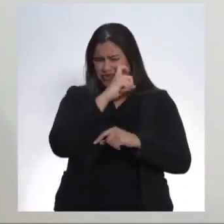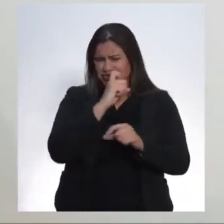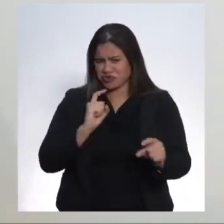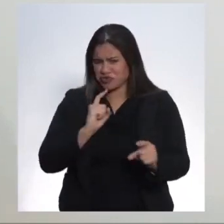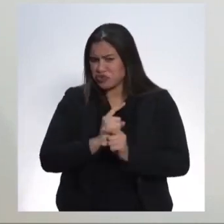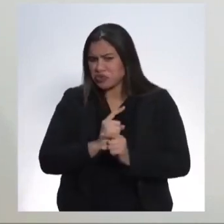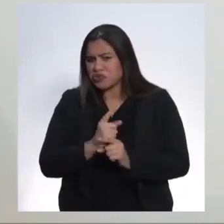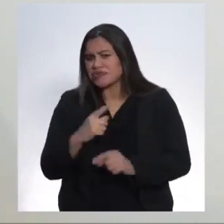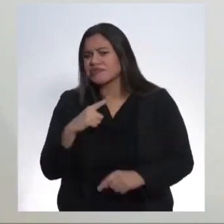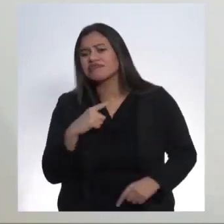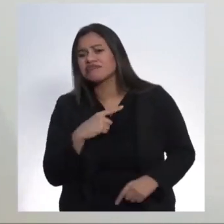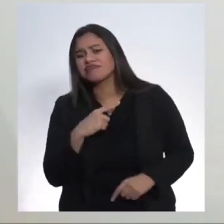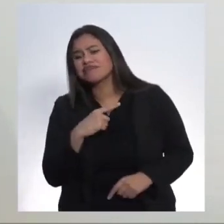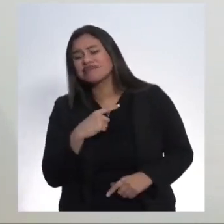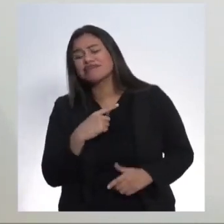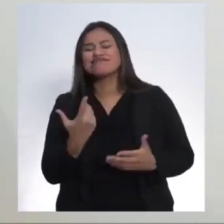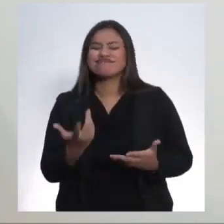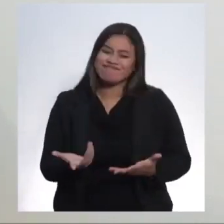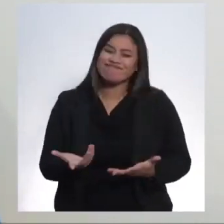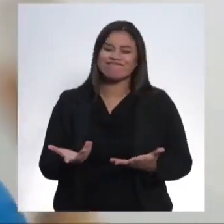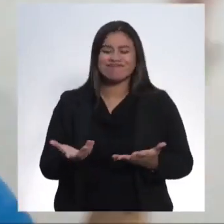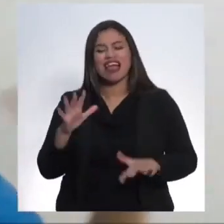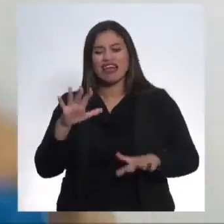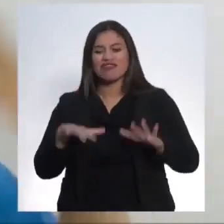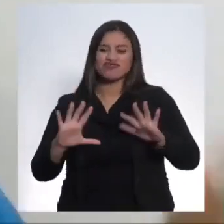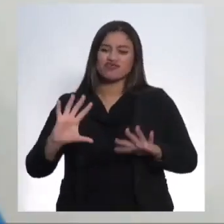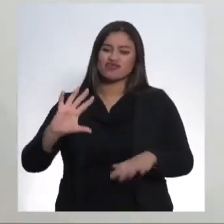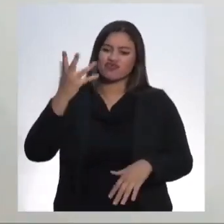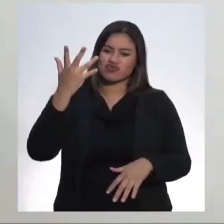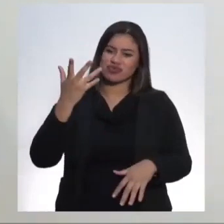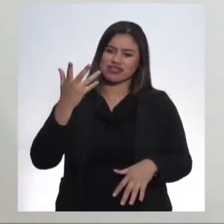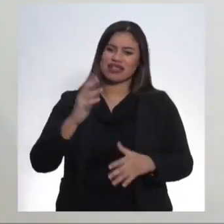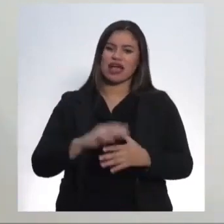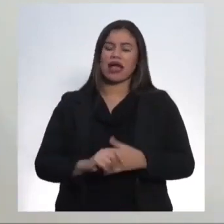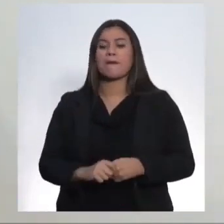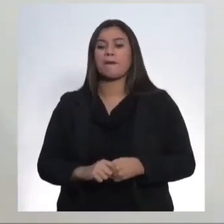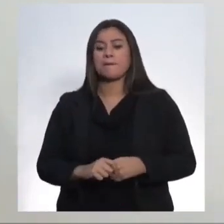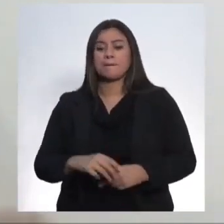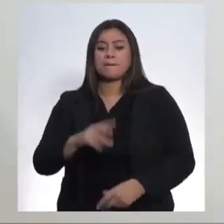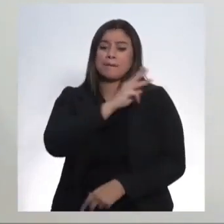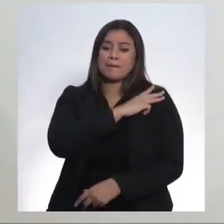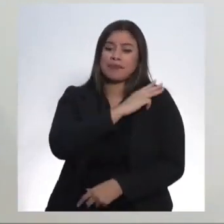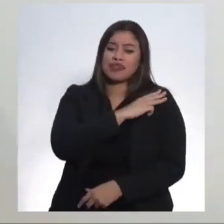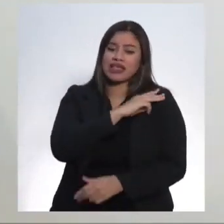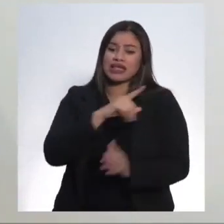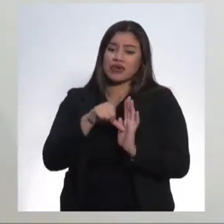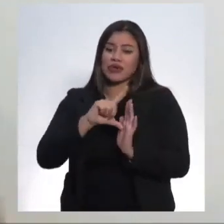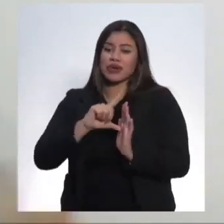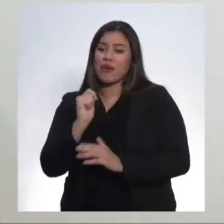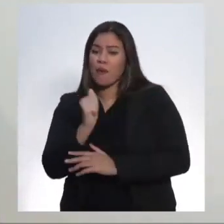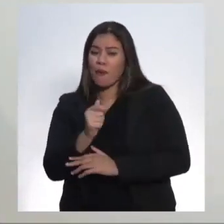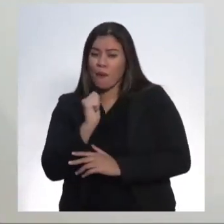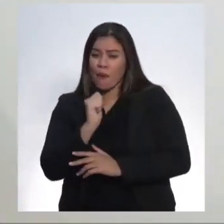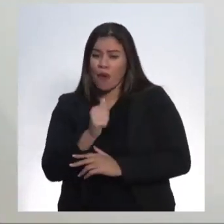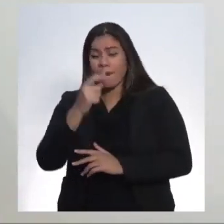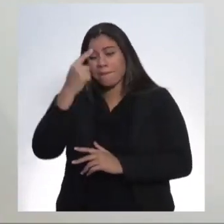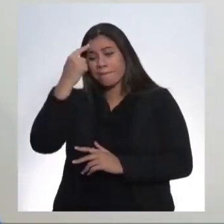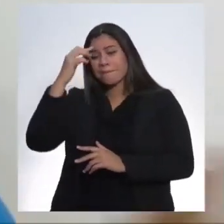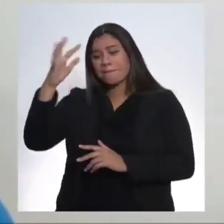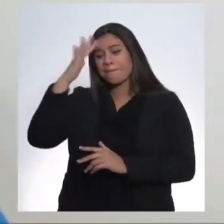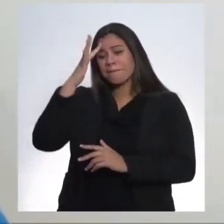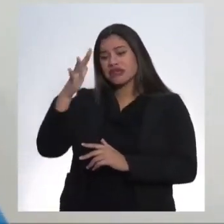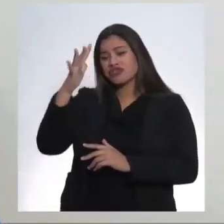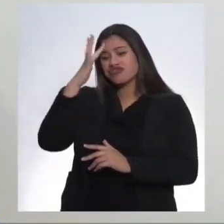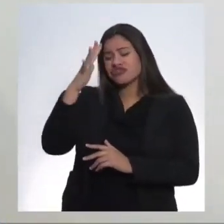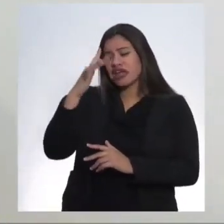ensino médio? Bem comum, né? Estarmos confusos diante das ideias, das possibilidades, né? E de